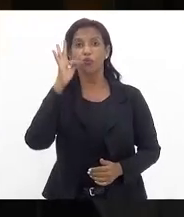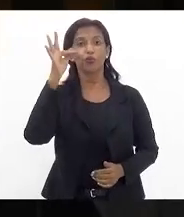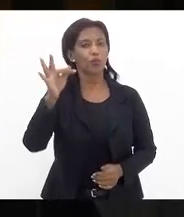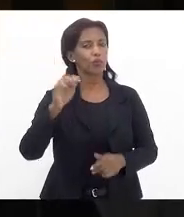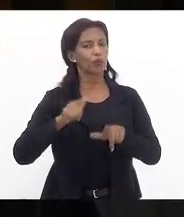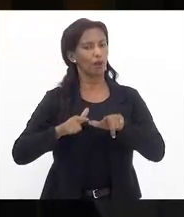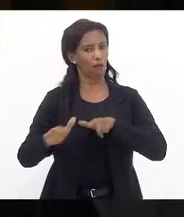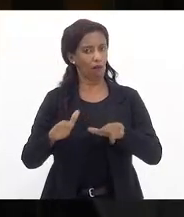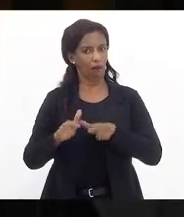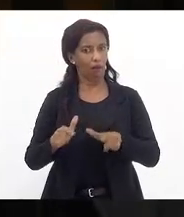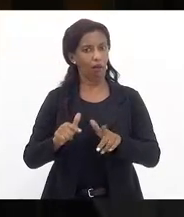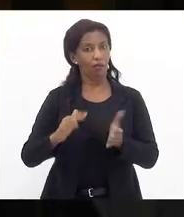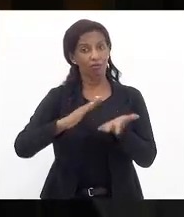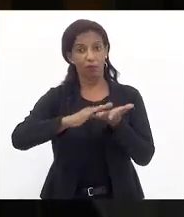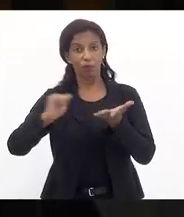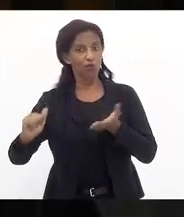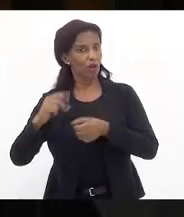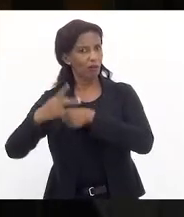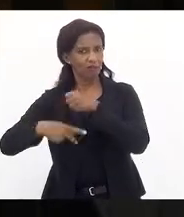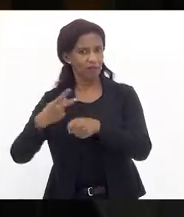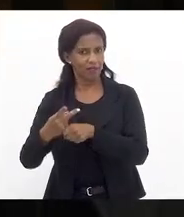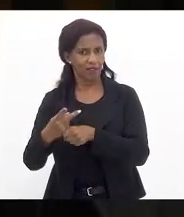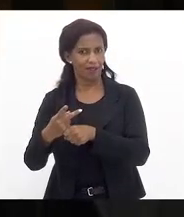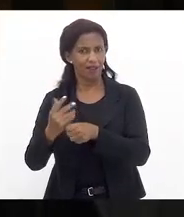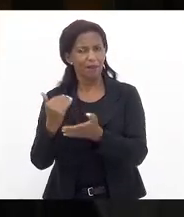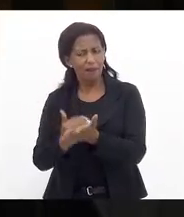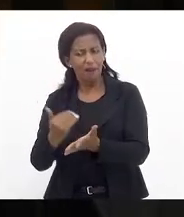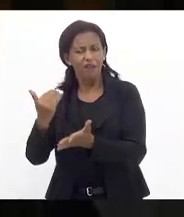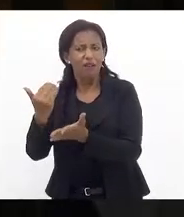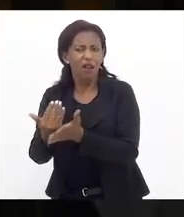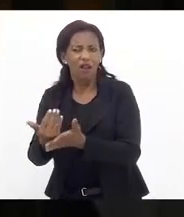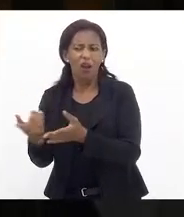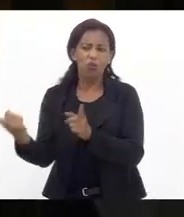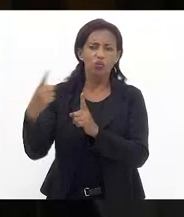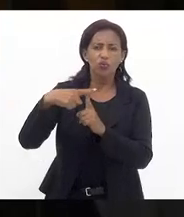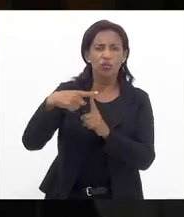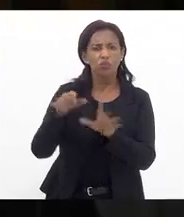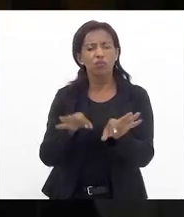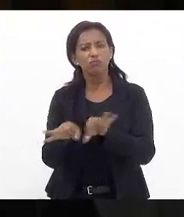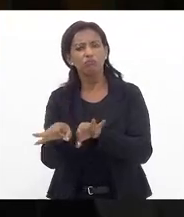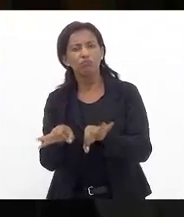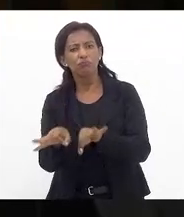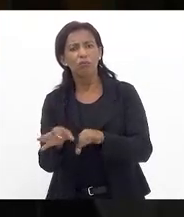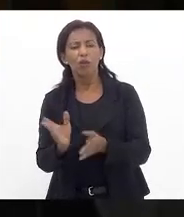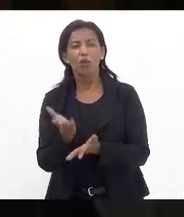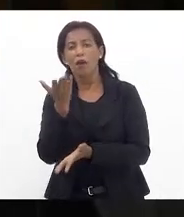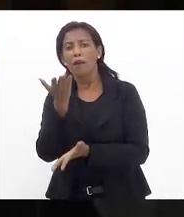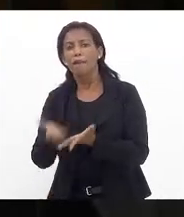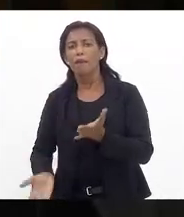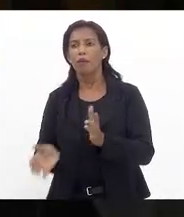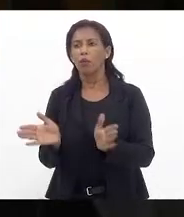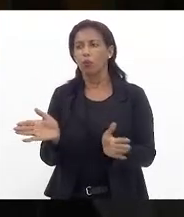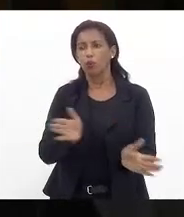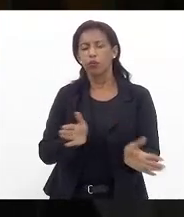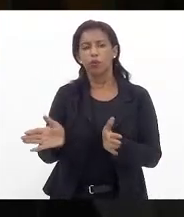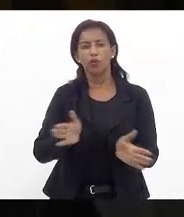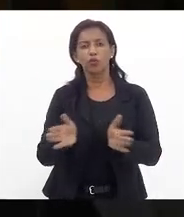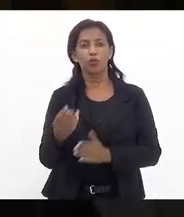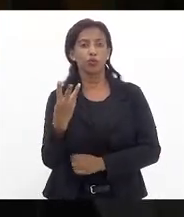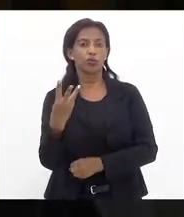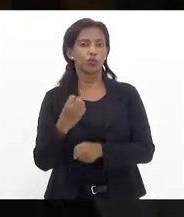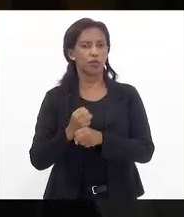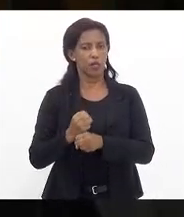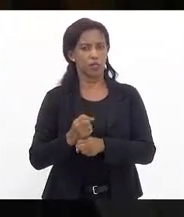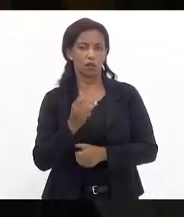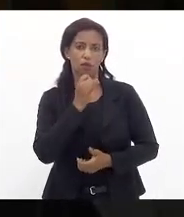servidores, não a extinção do triênio, mas acrescentar algum tipo de critério que não seja apenas o transcurso do período de 3 anos.